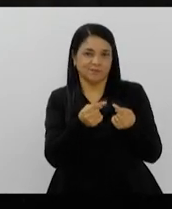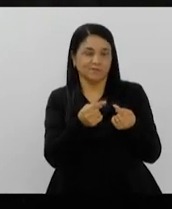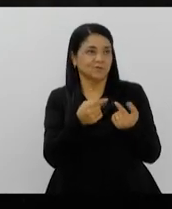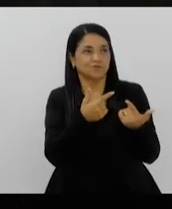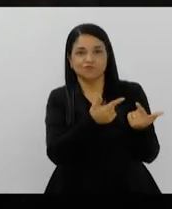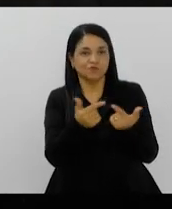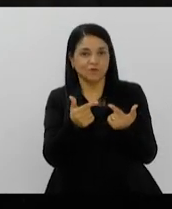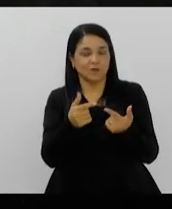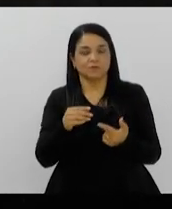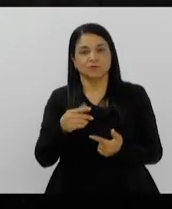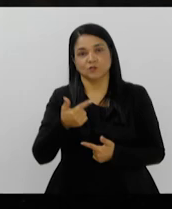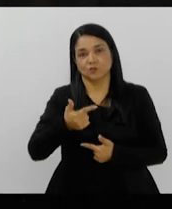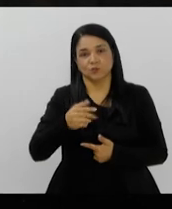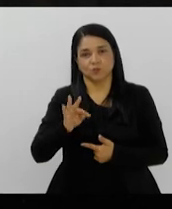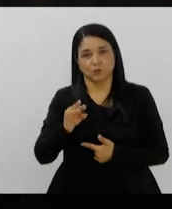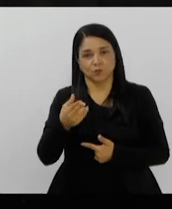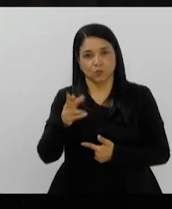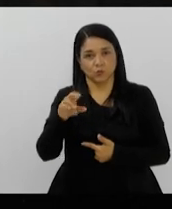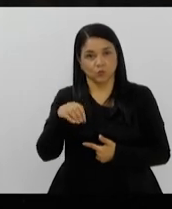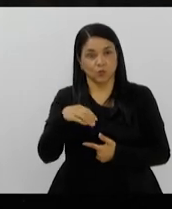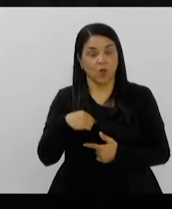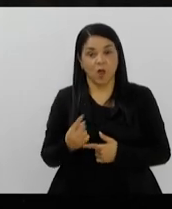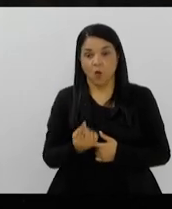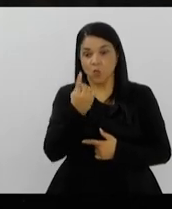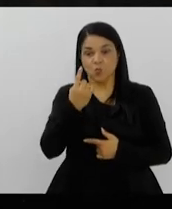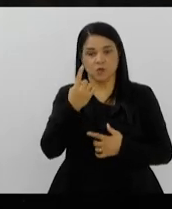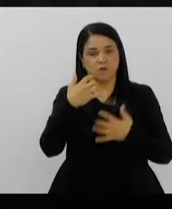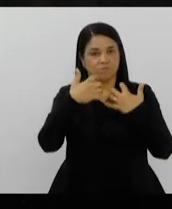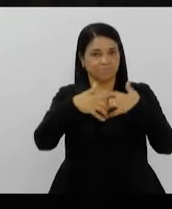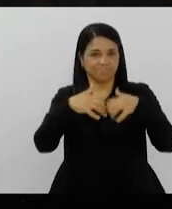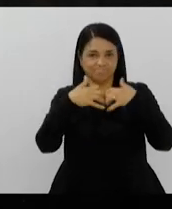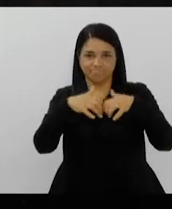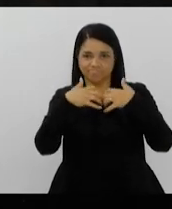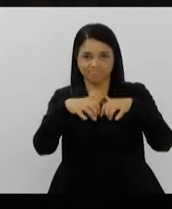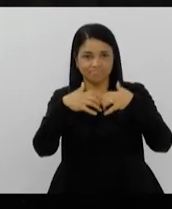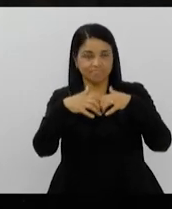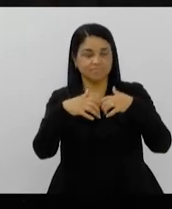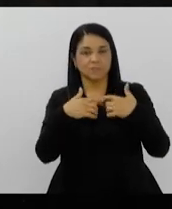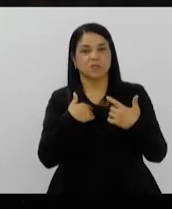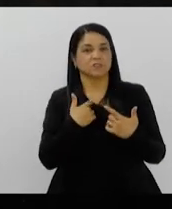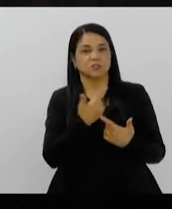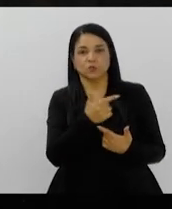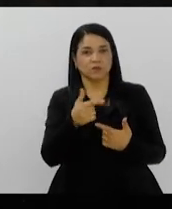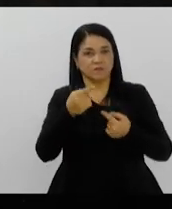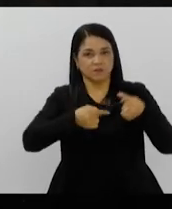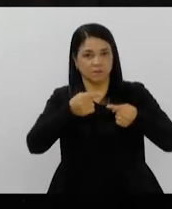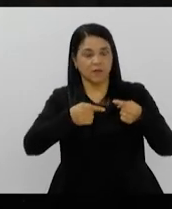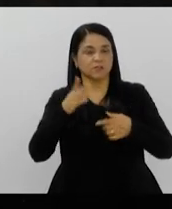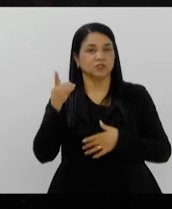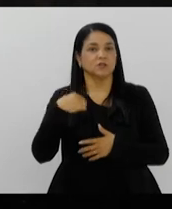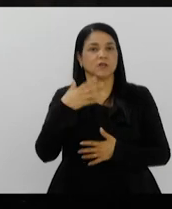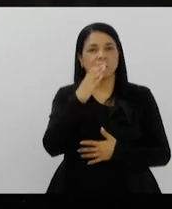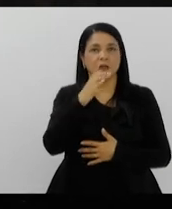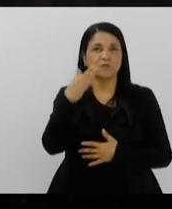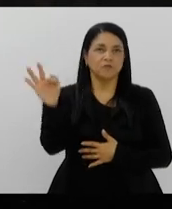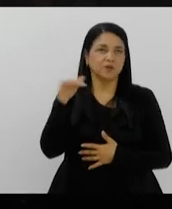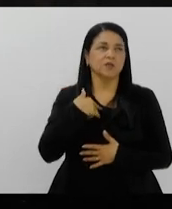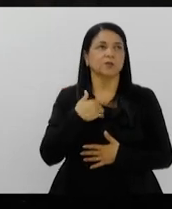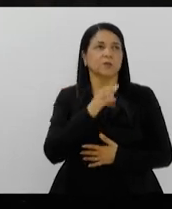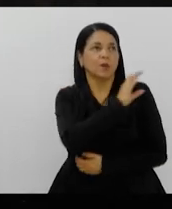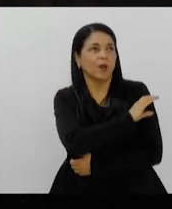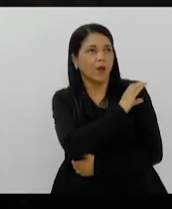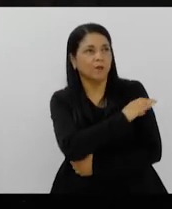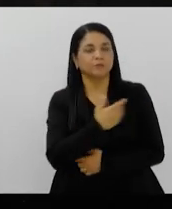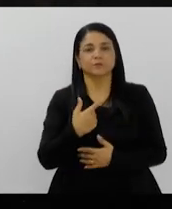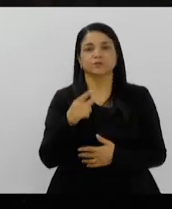debate no segundo turno. Petrópolis foi a única grande cidade que não teve, Cabo Frio teve, Nova Friburgo teve, Campos teve,